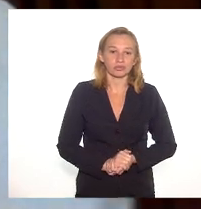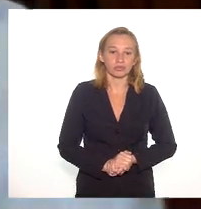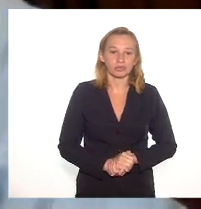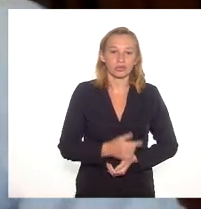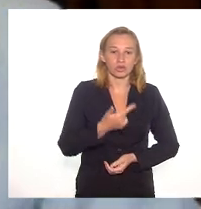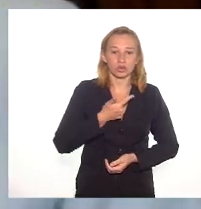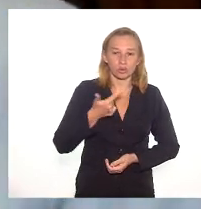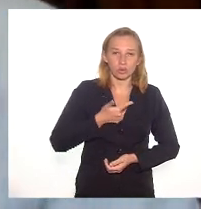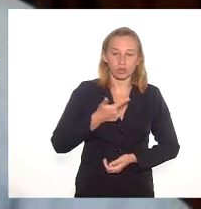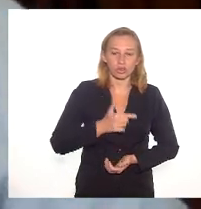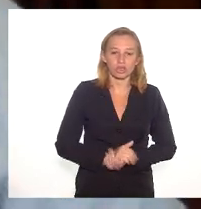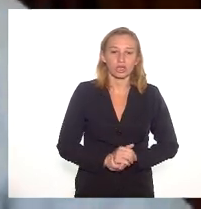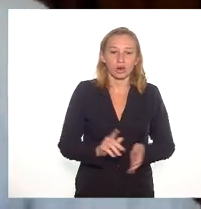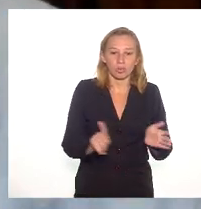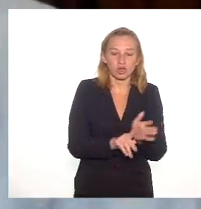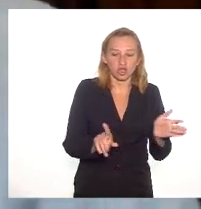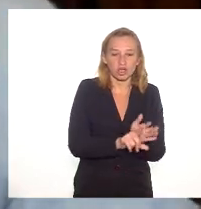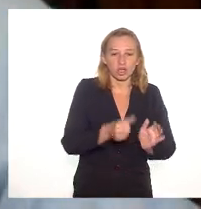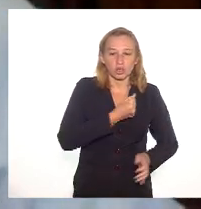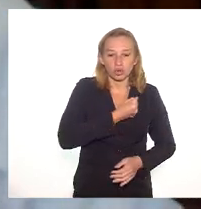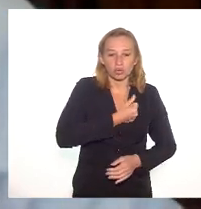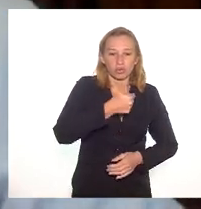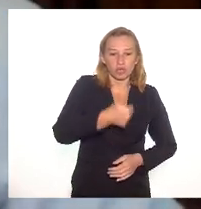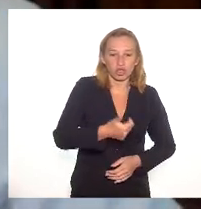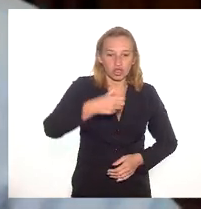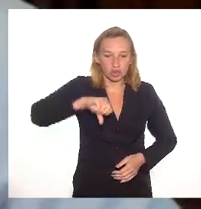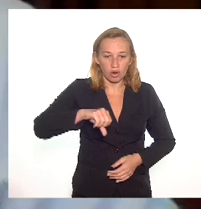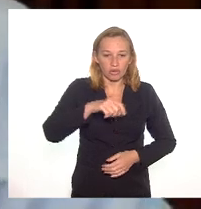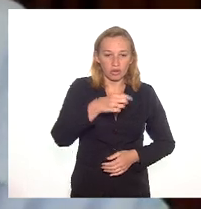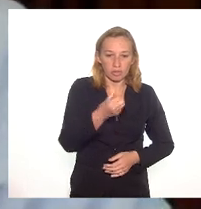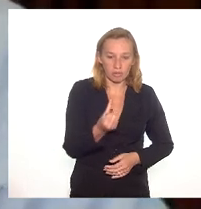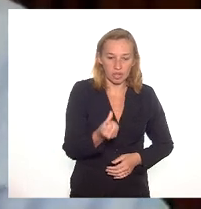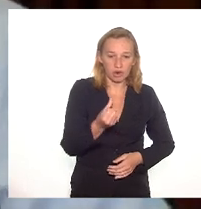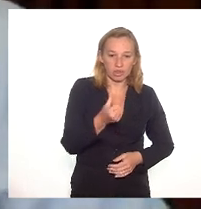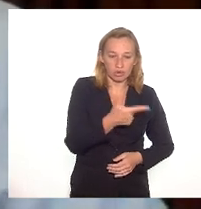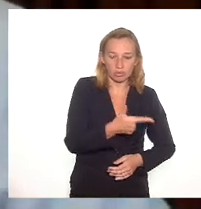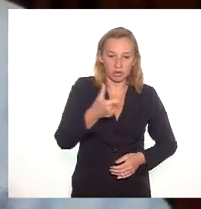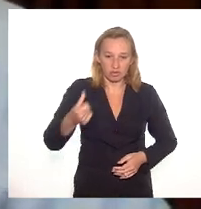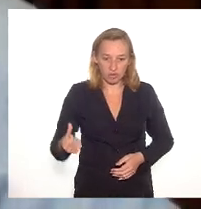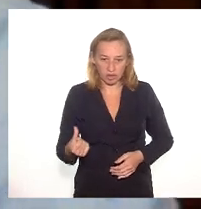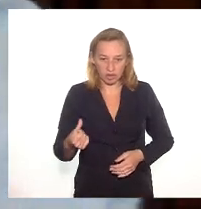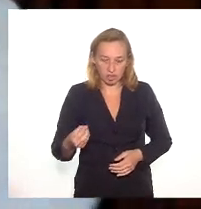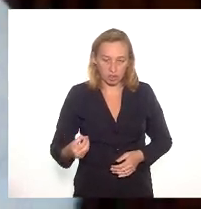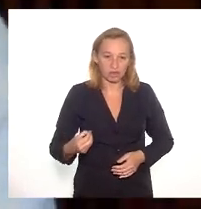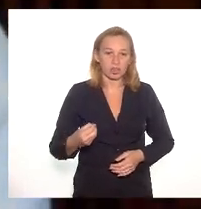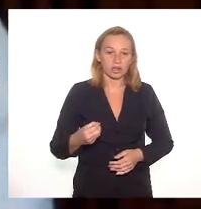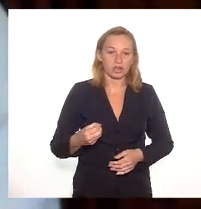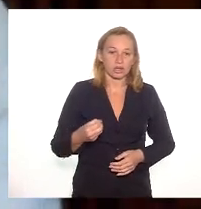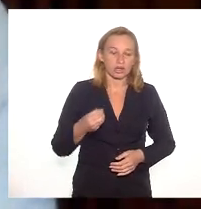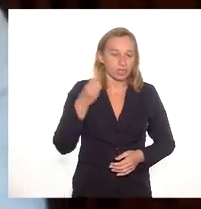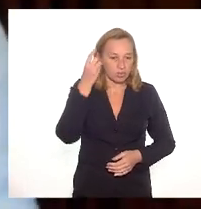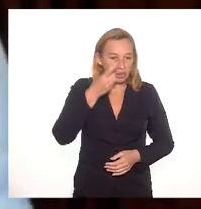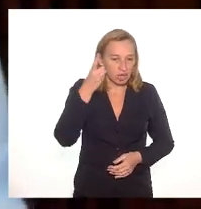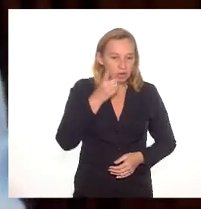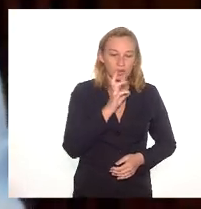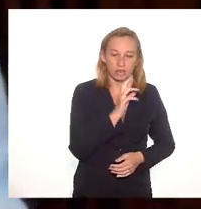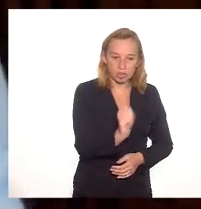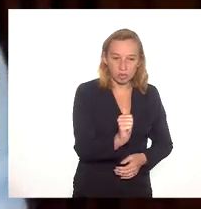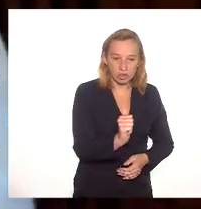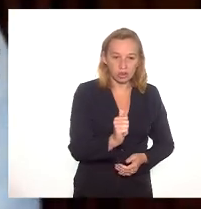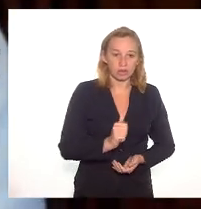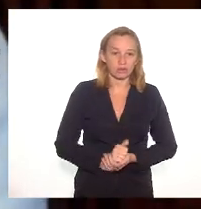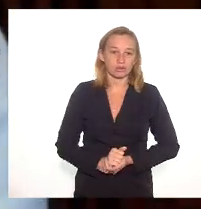Aprovado. 2. Projeto de lei número 2896, de 2020, de autoria do deputado Rodrigo Amorim, Thiago Pompolha.